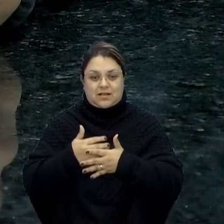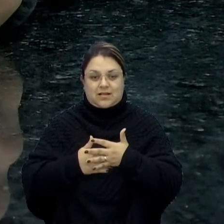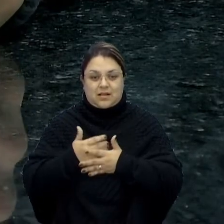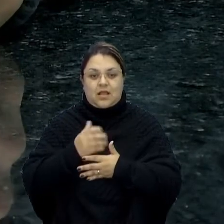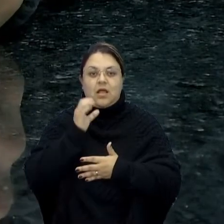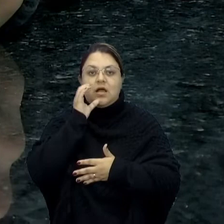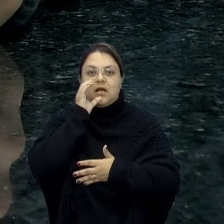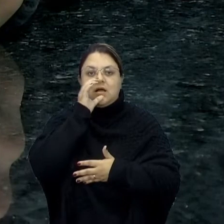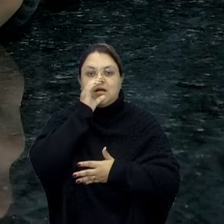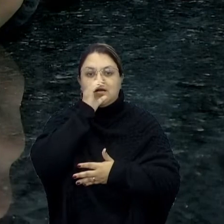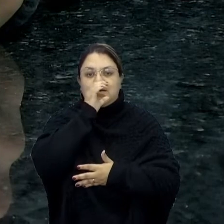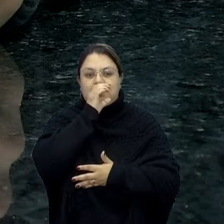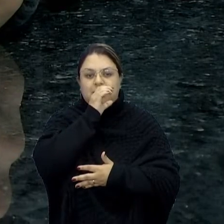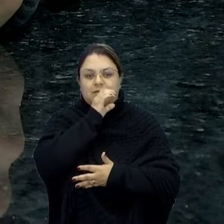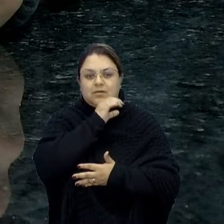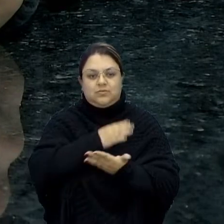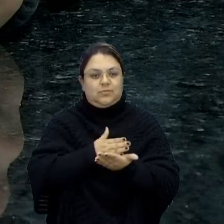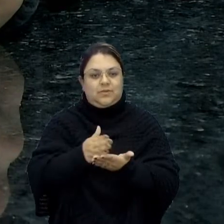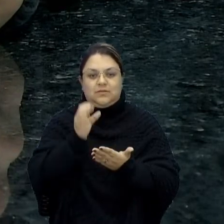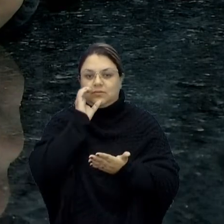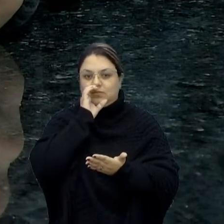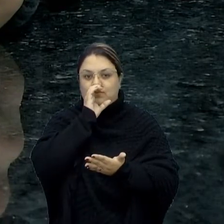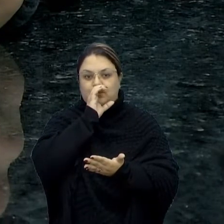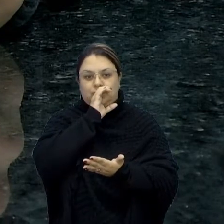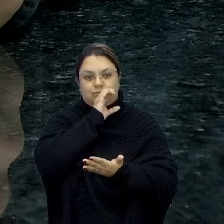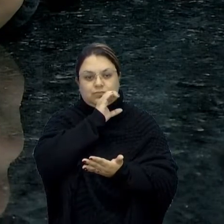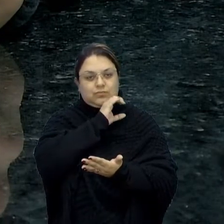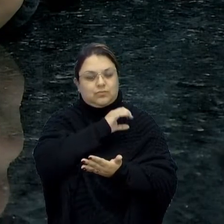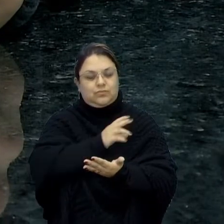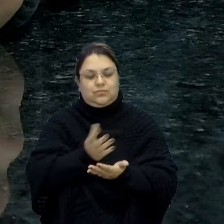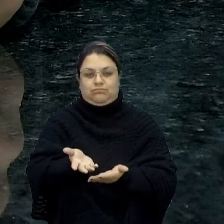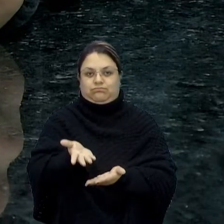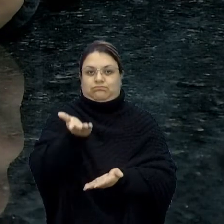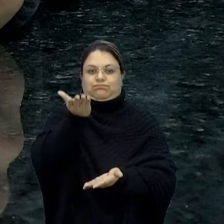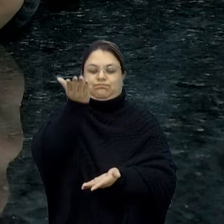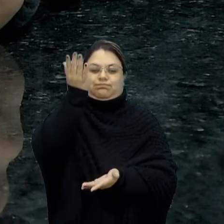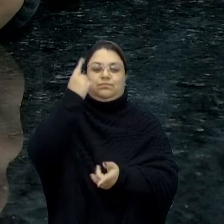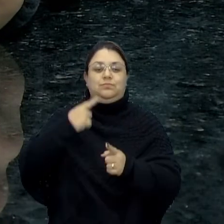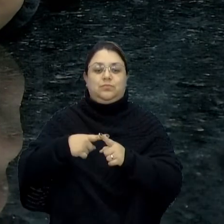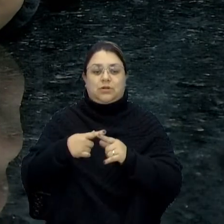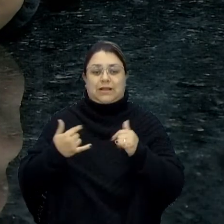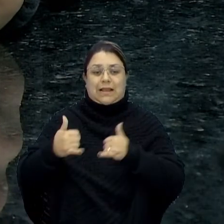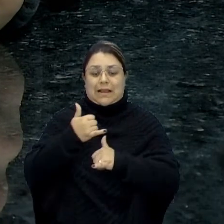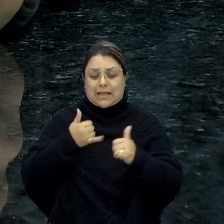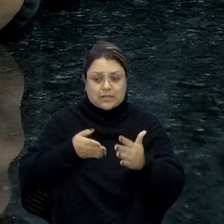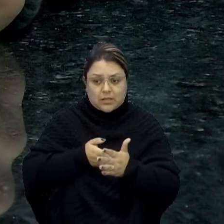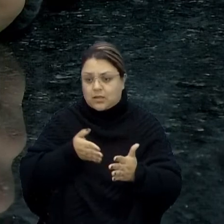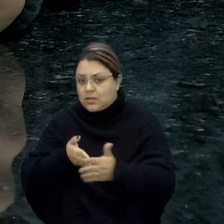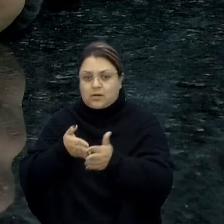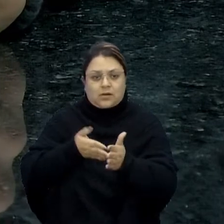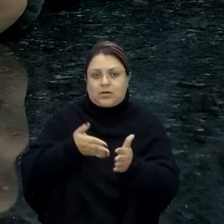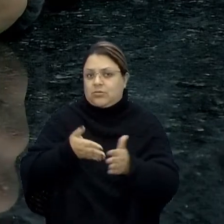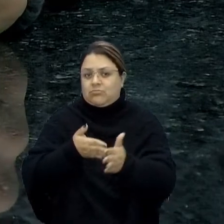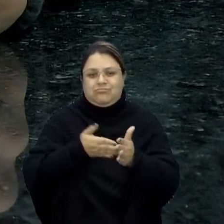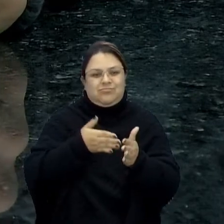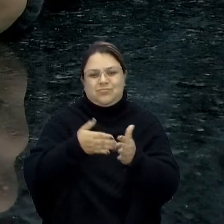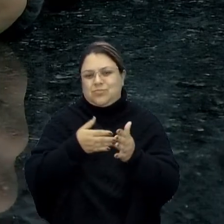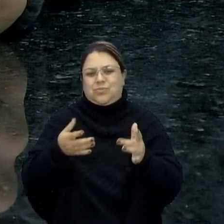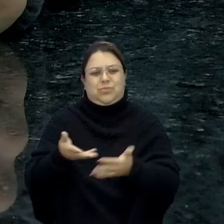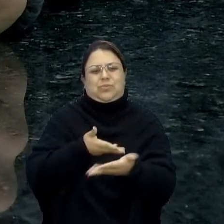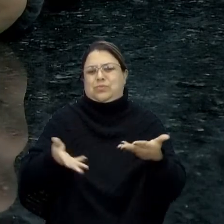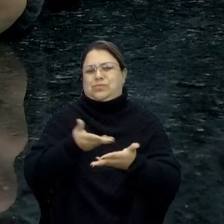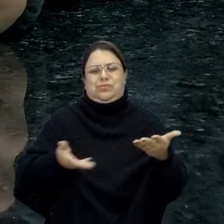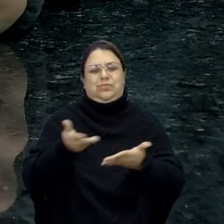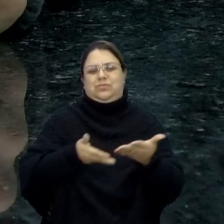Joule. O material, ele superaquece, porque o elétron encontra dificuldade. Ele gera